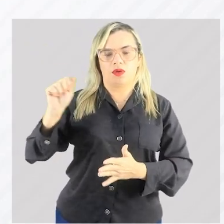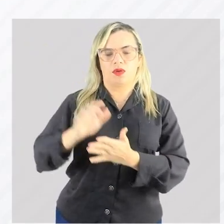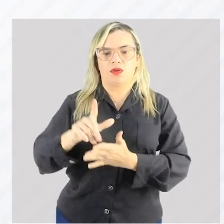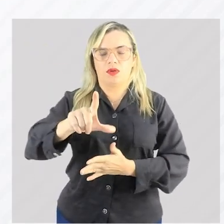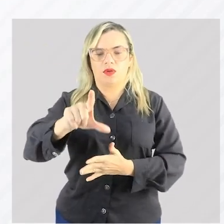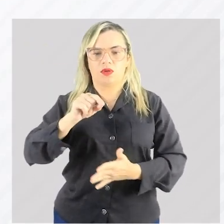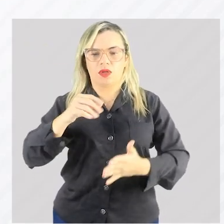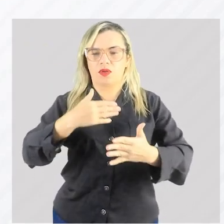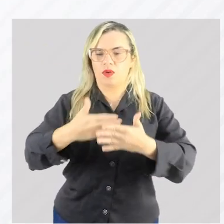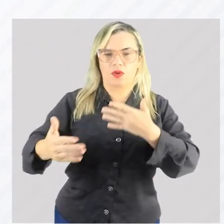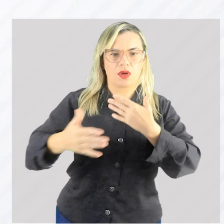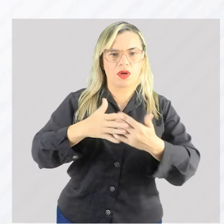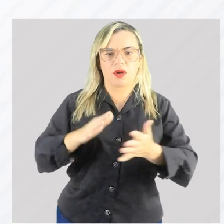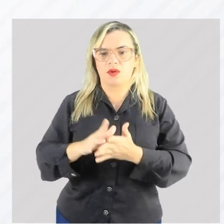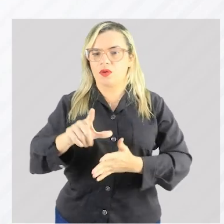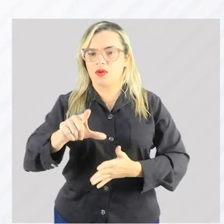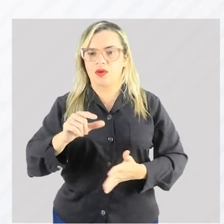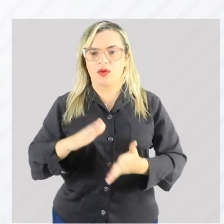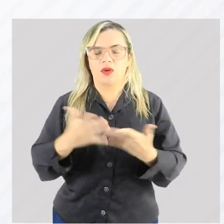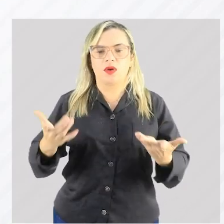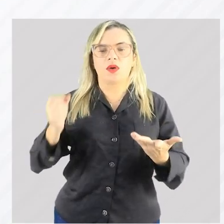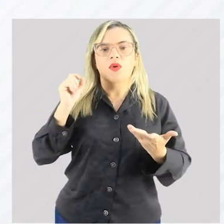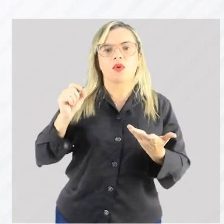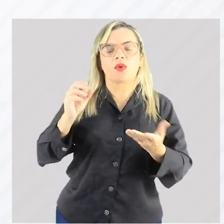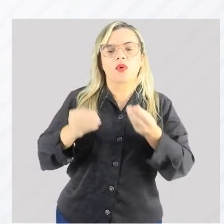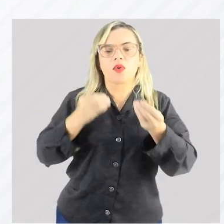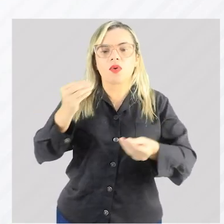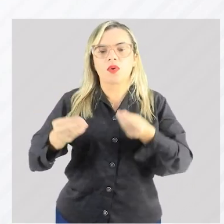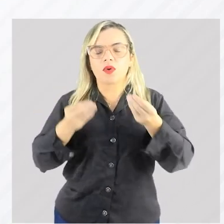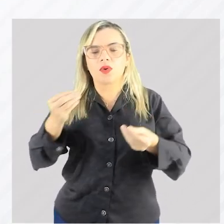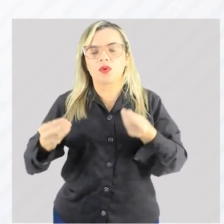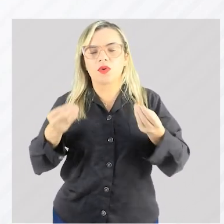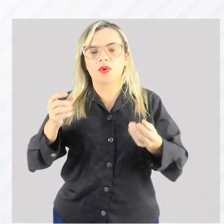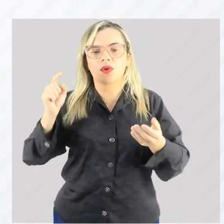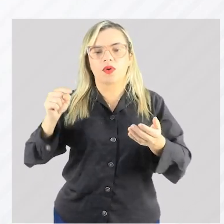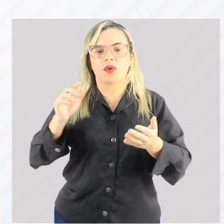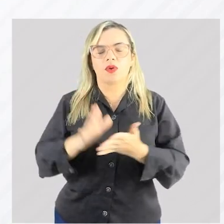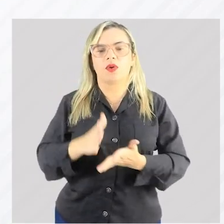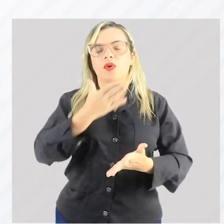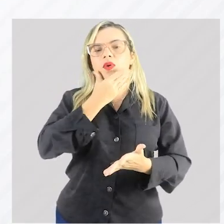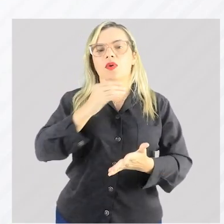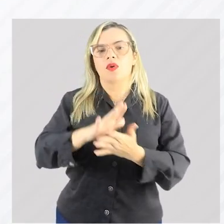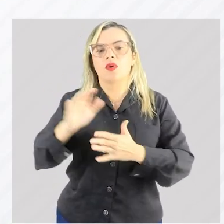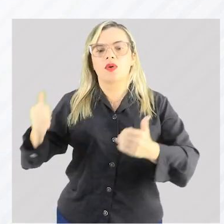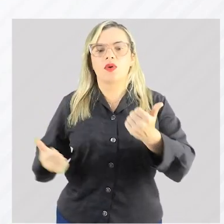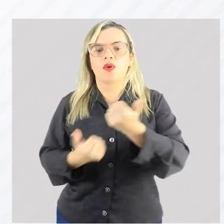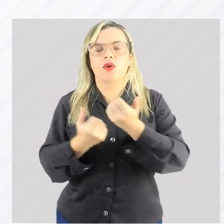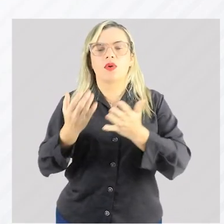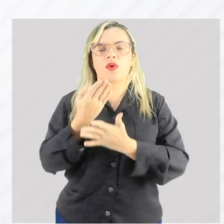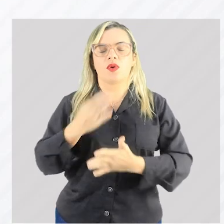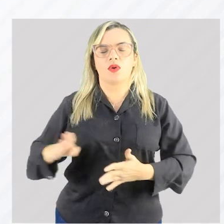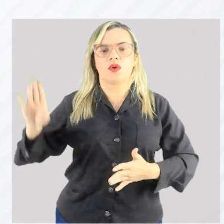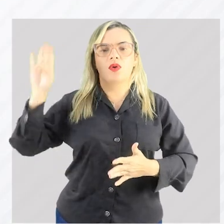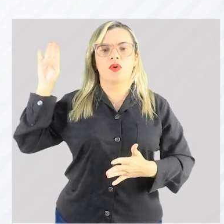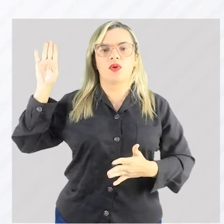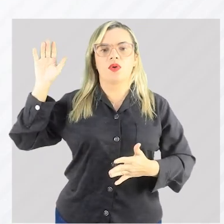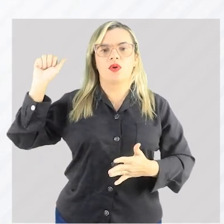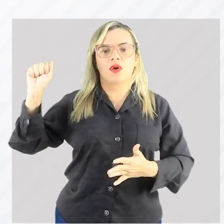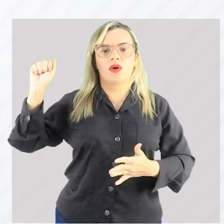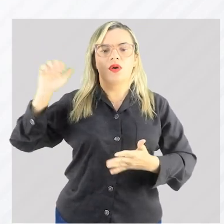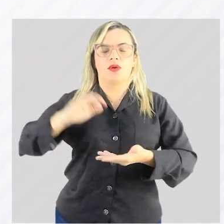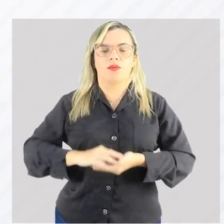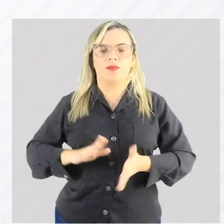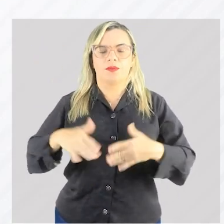a selecionado aó aco é então a probabilidade seja um homem um apoiador do candidato a Olha